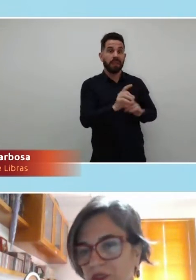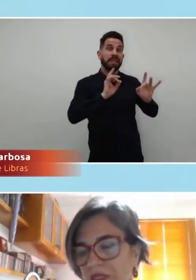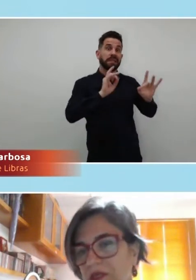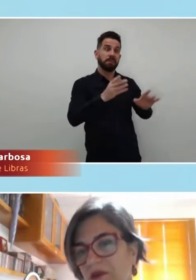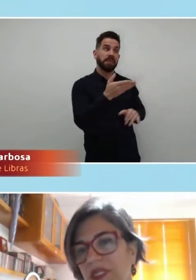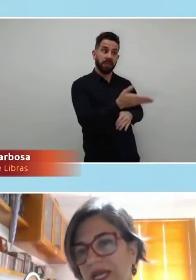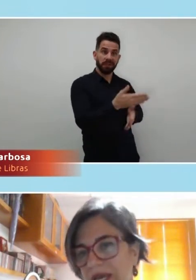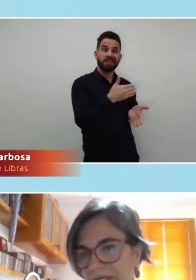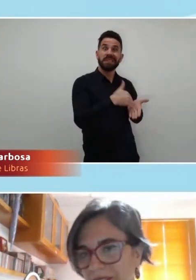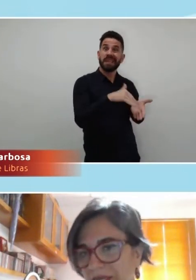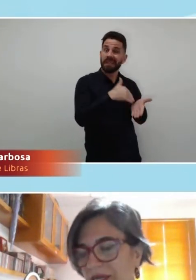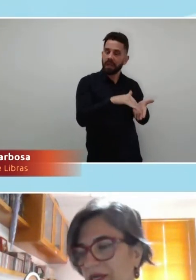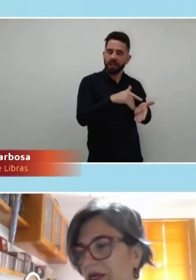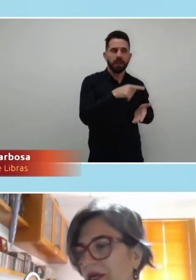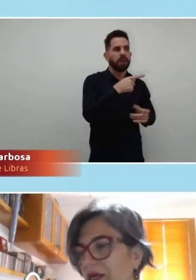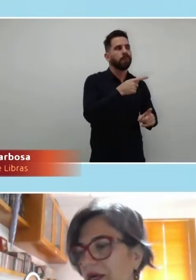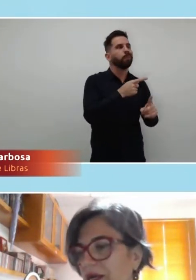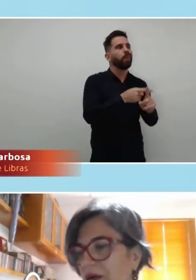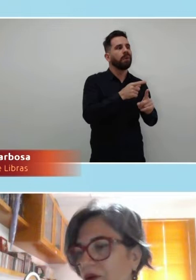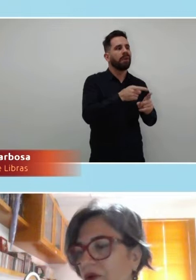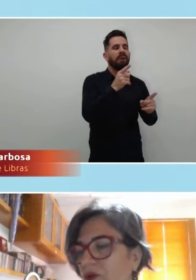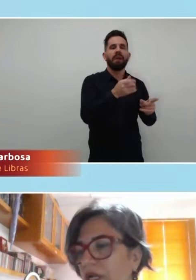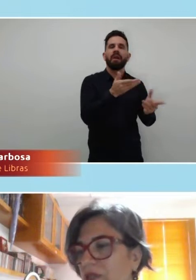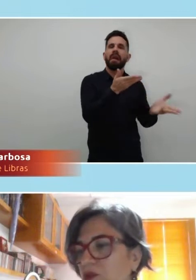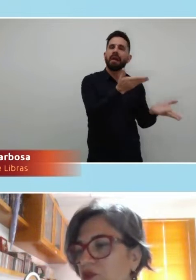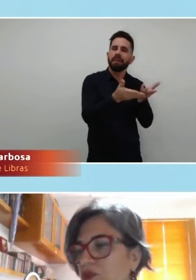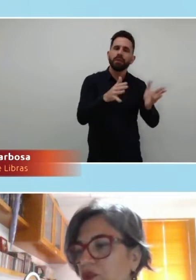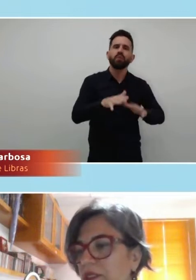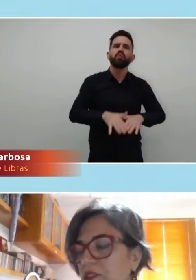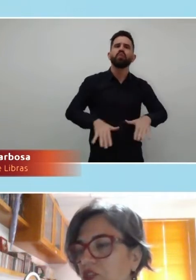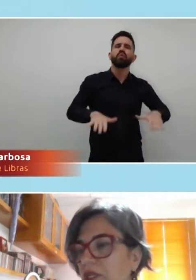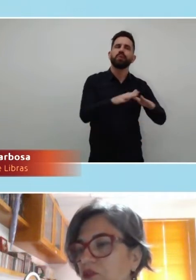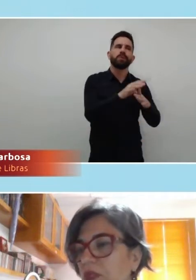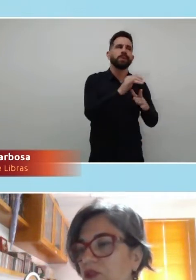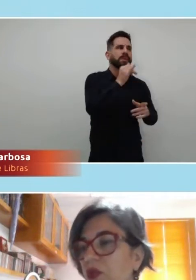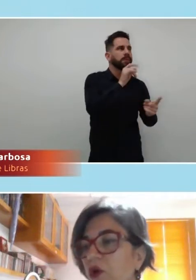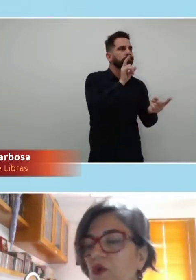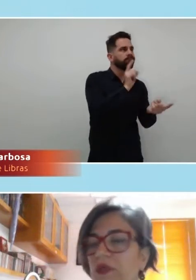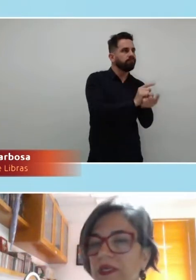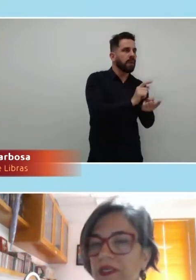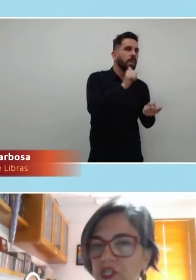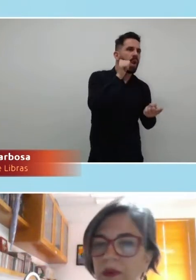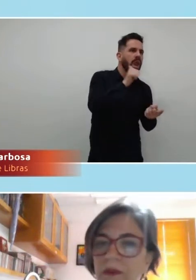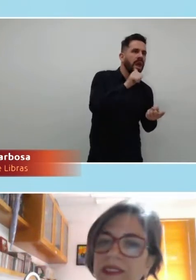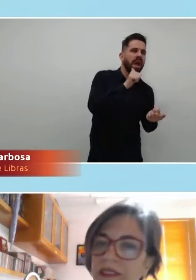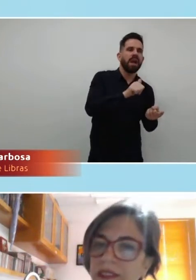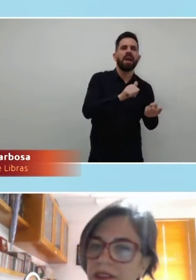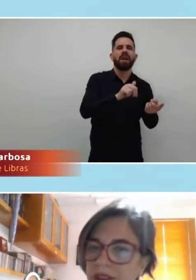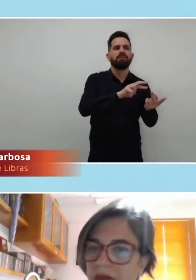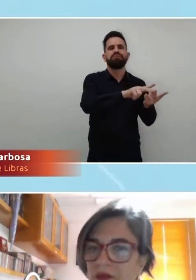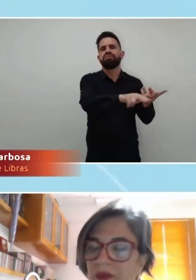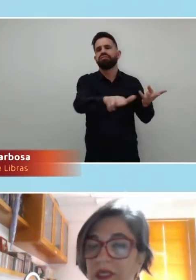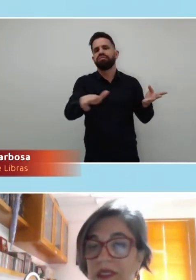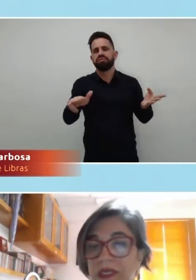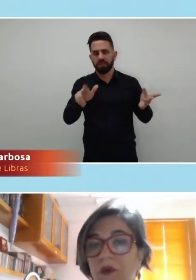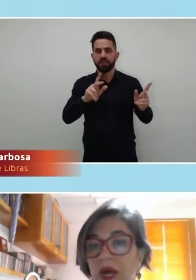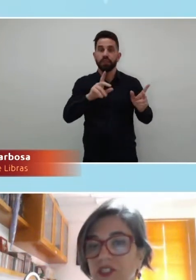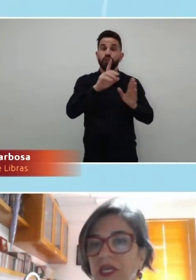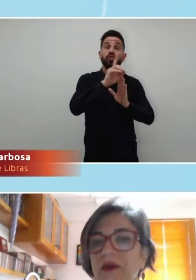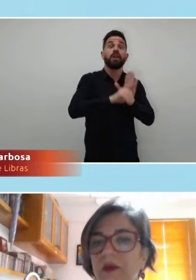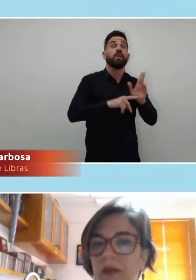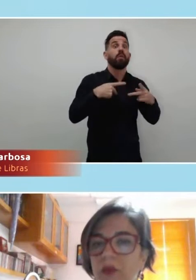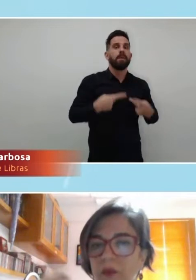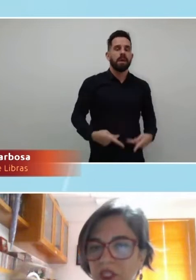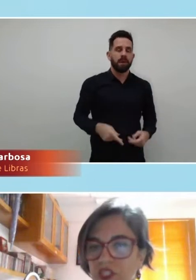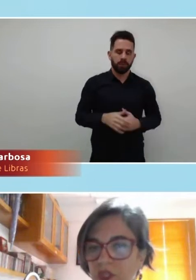Atenção especial a mulheres, né? O olhar sobre esses direitos humanos. O que chama mais atenção? Que eu acho que